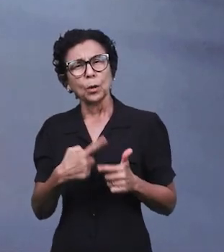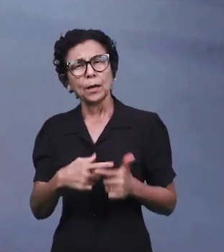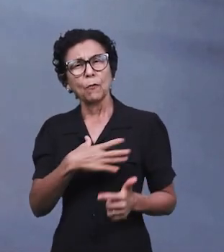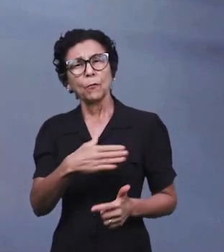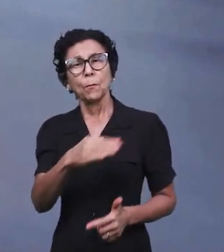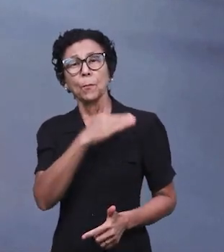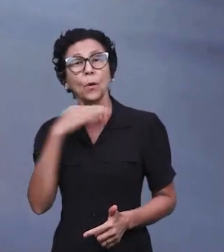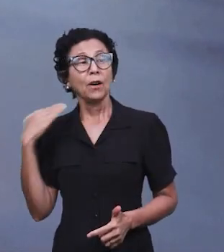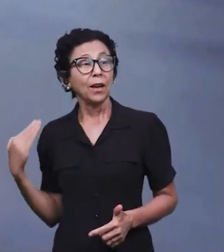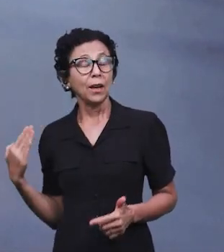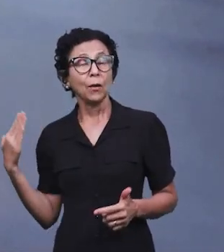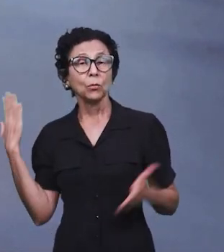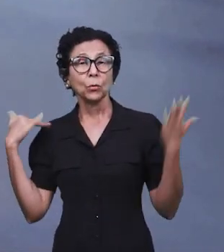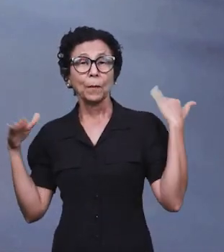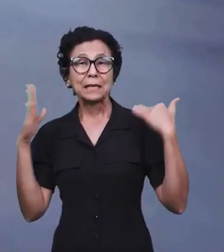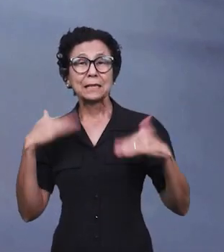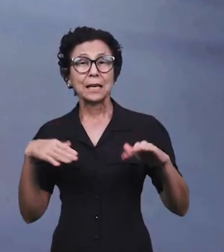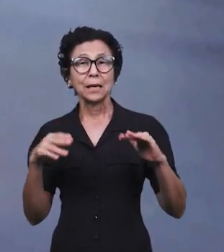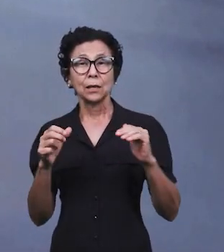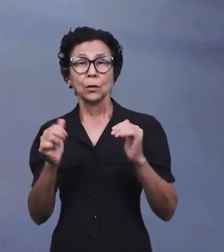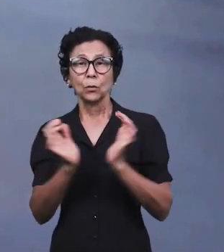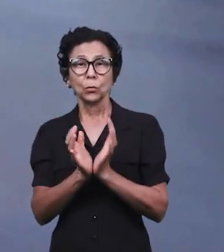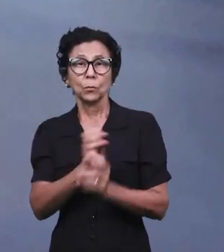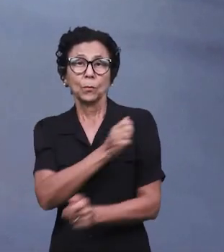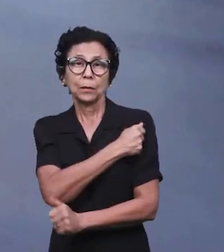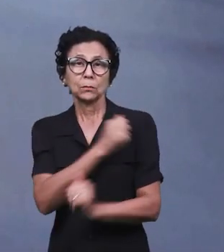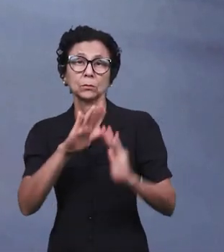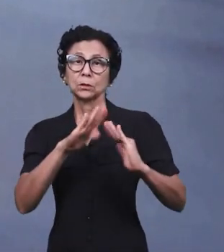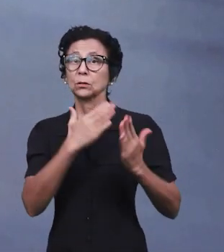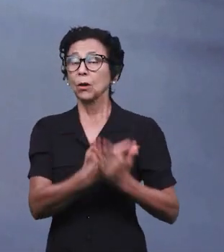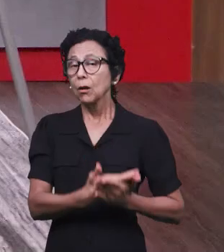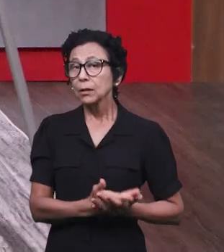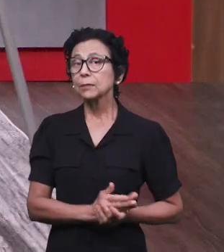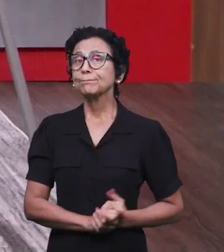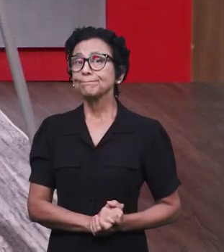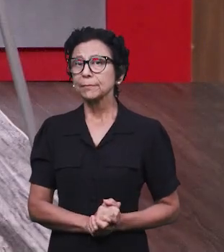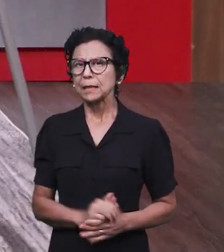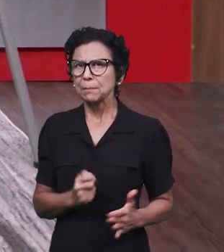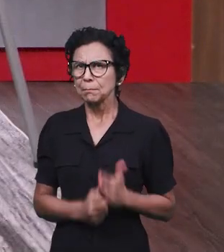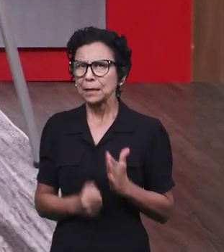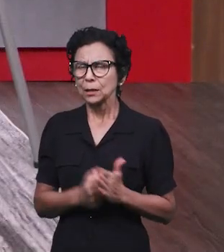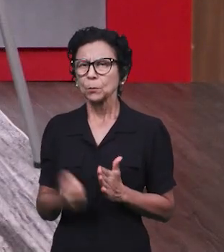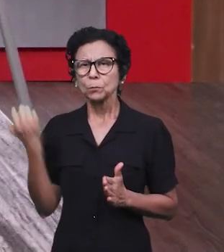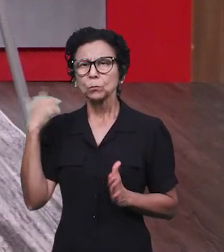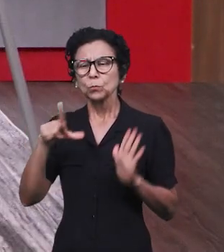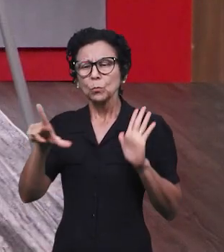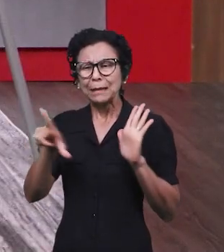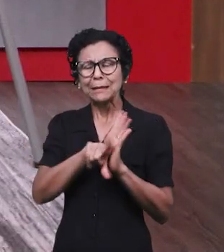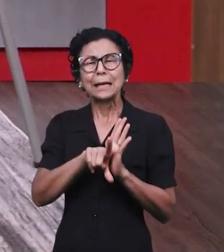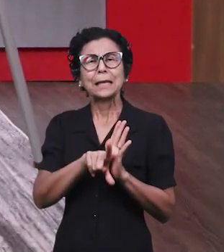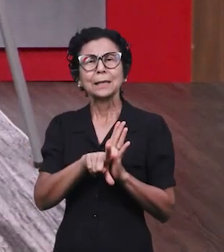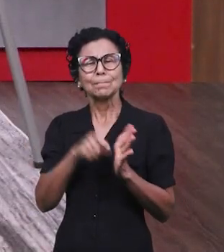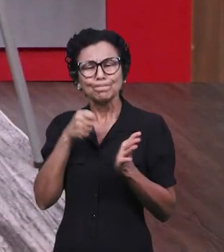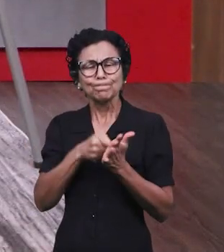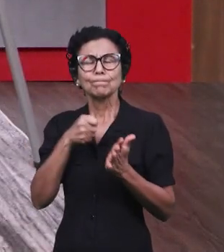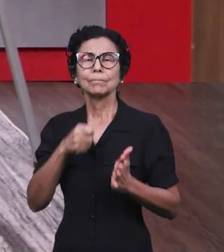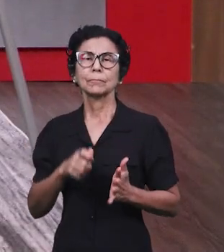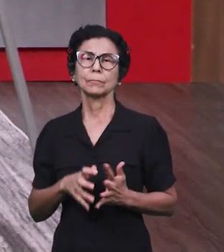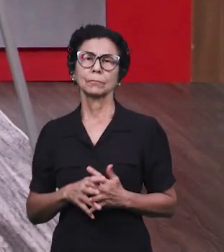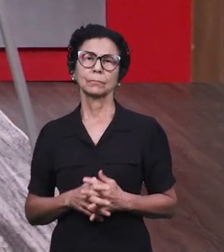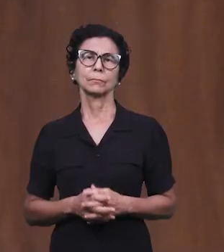um parente seu, você precisa saber o que eu vou fazer. E é justamente sobre isso que eu queria perguntar, Cleiton. Você